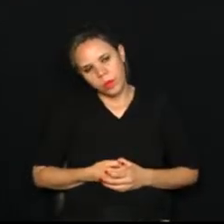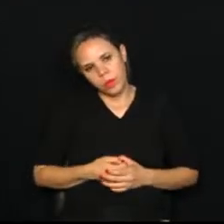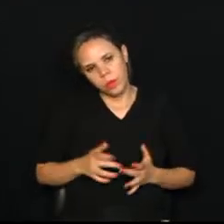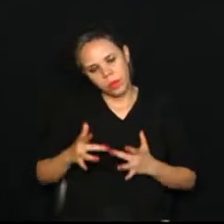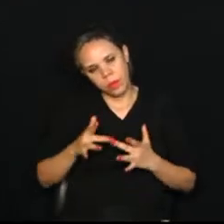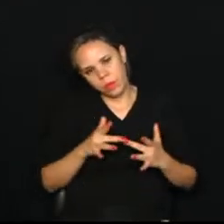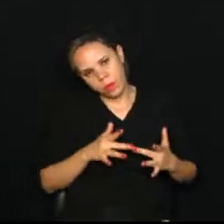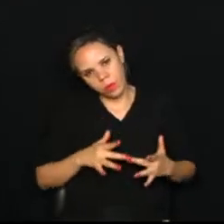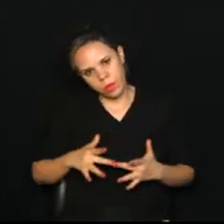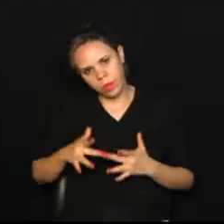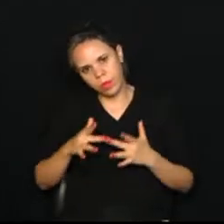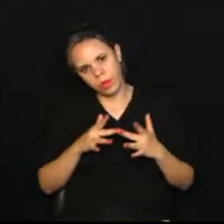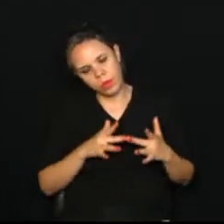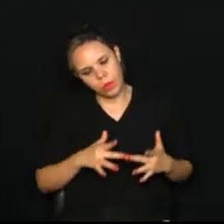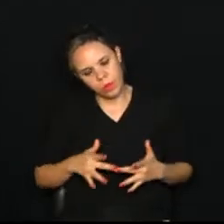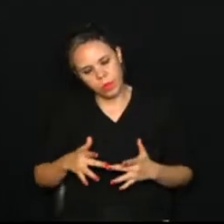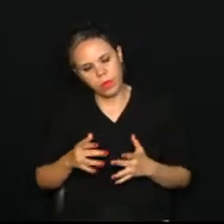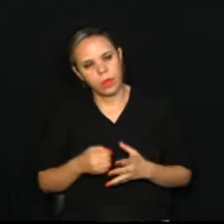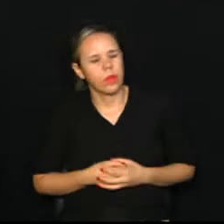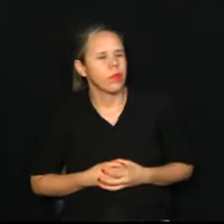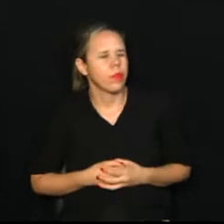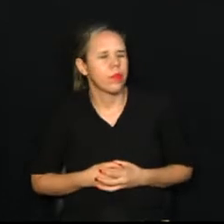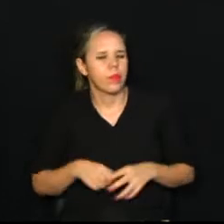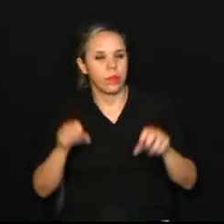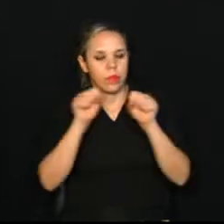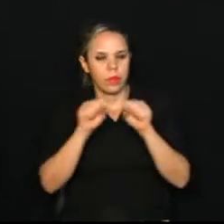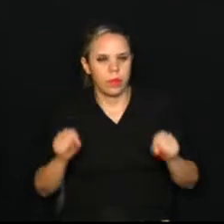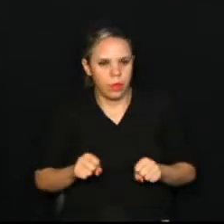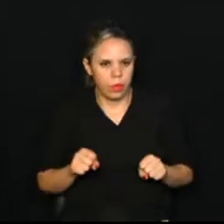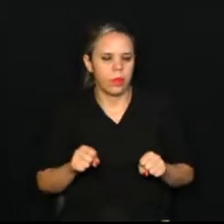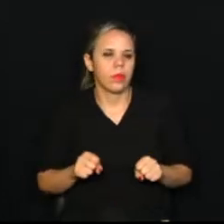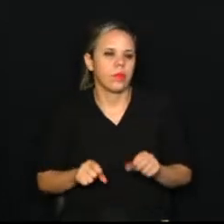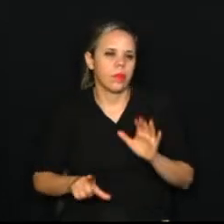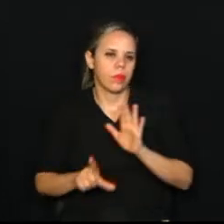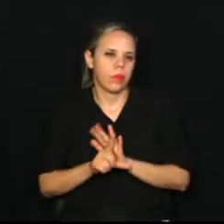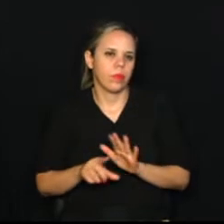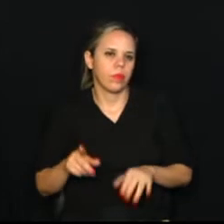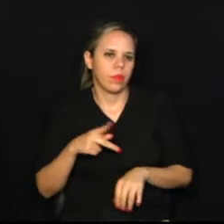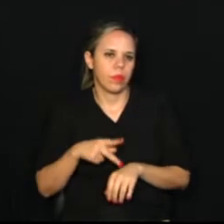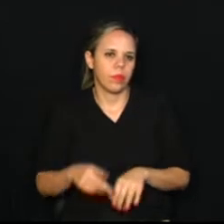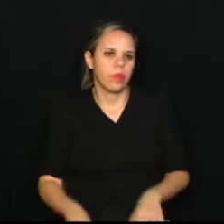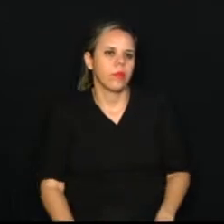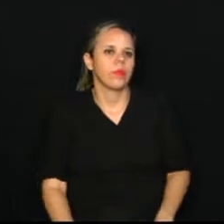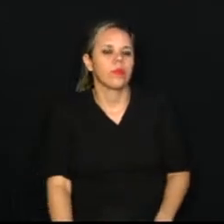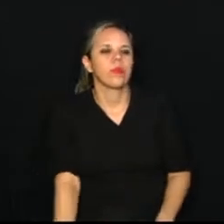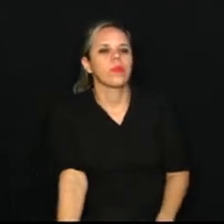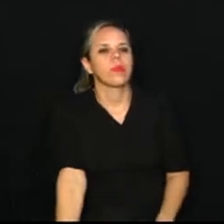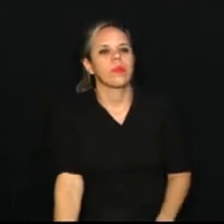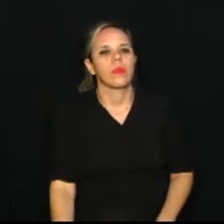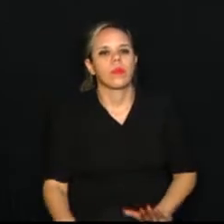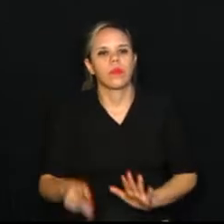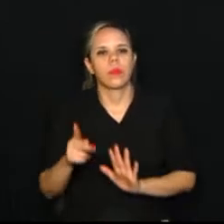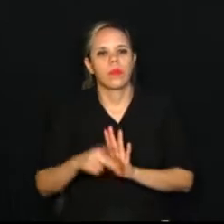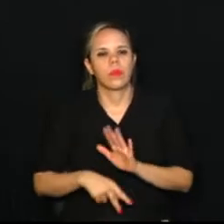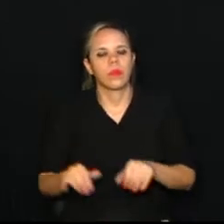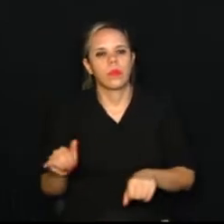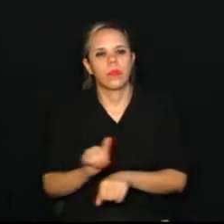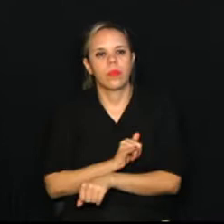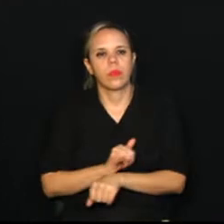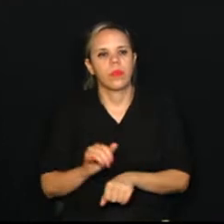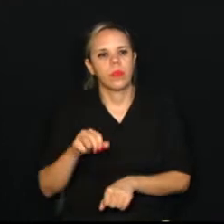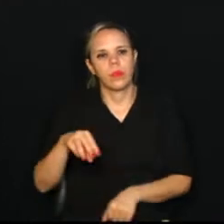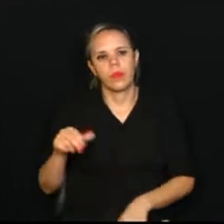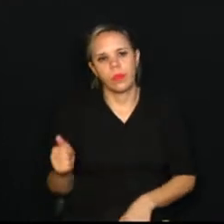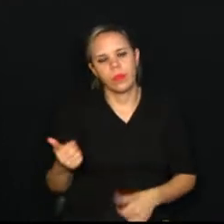conexão com todo o sistema e arcabouço legal do país. O planejamento estratégico da IMA,